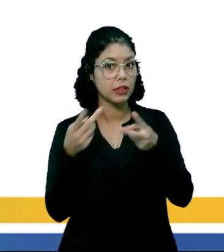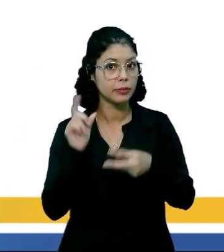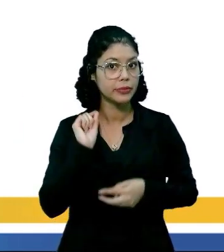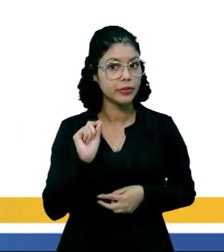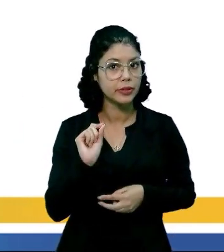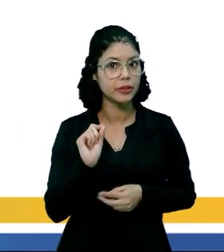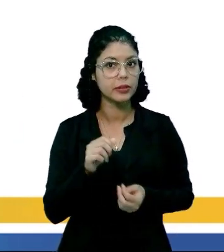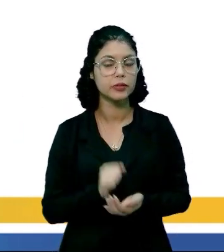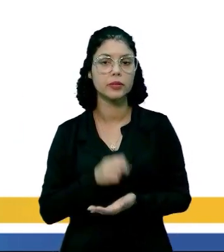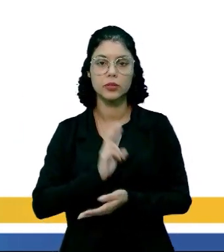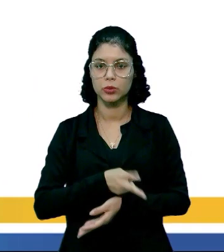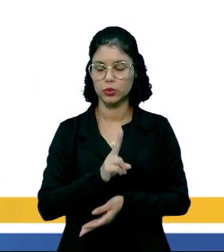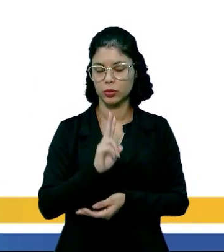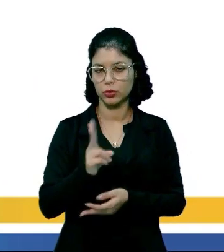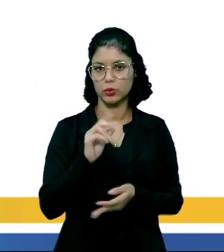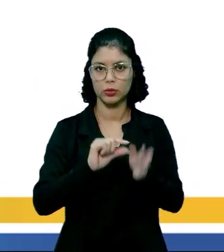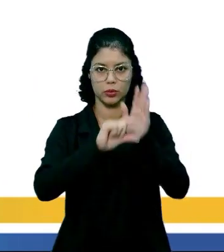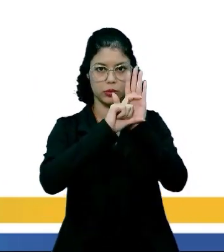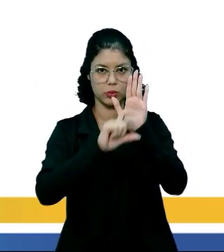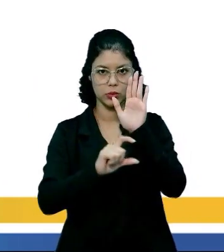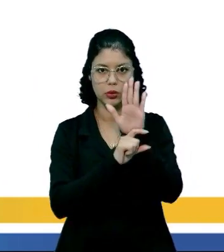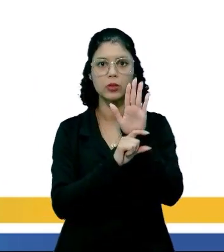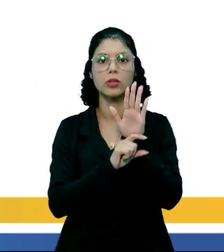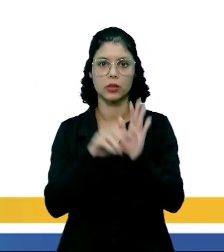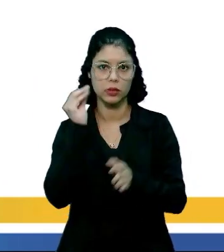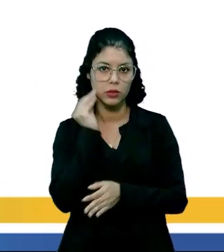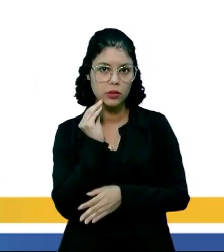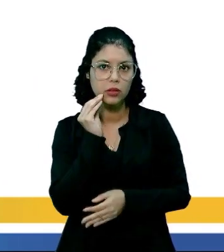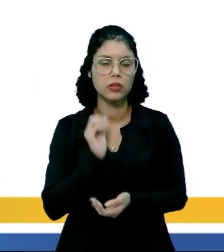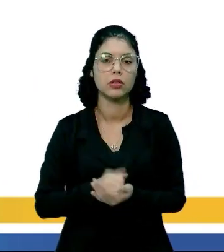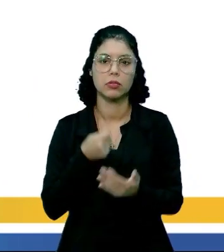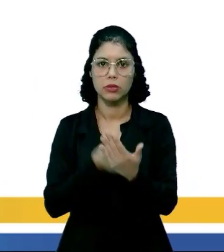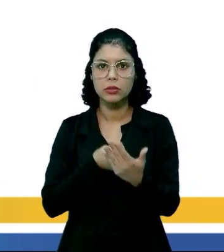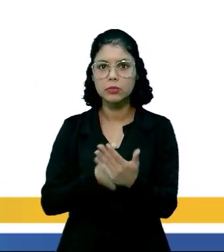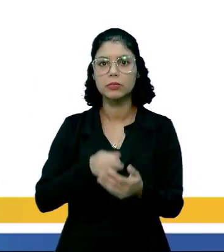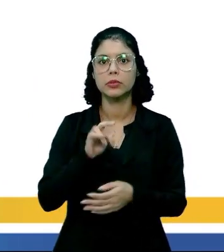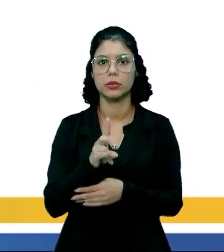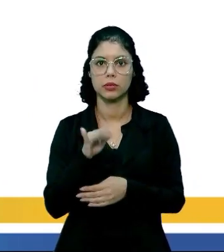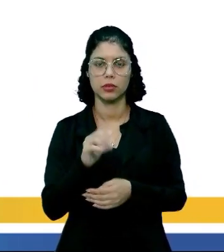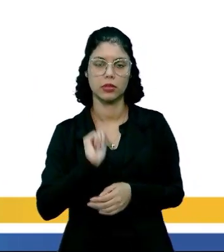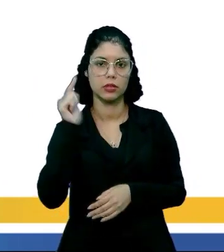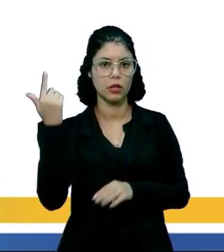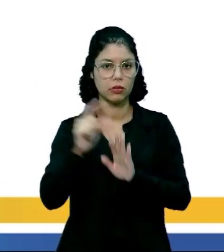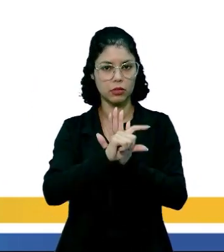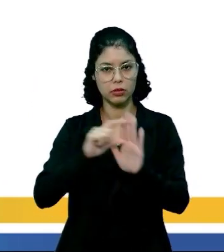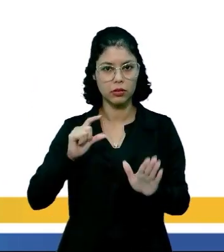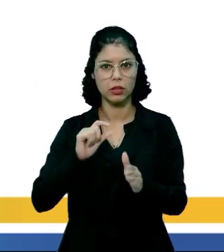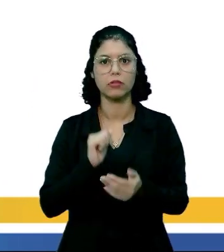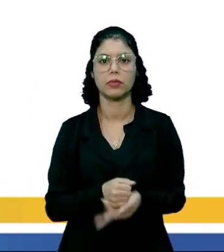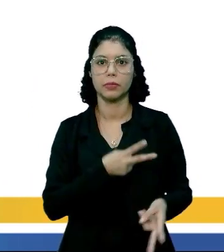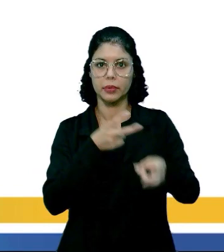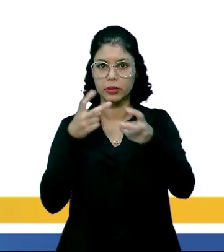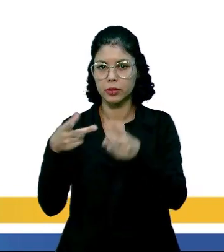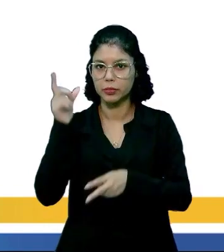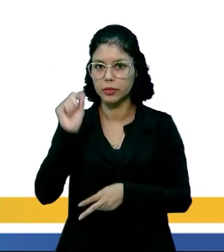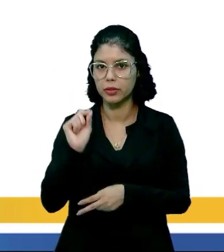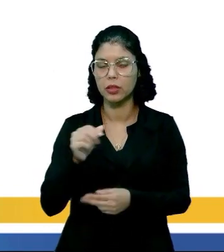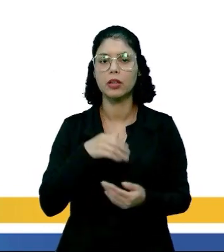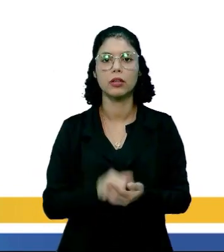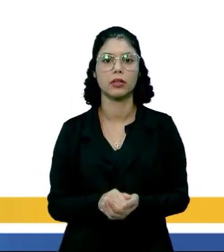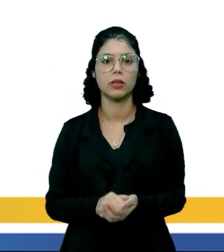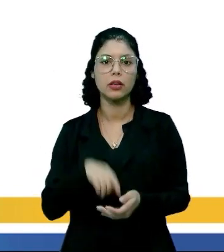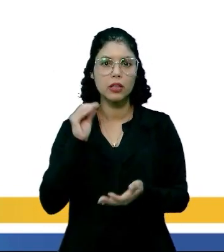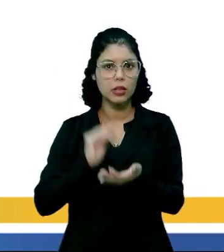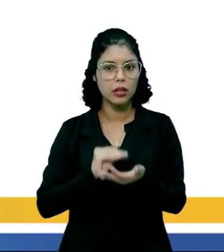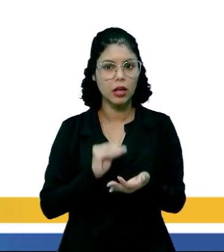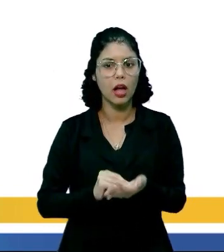observa aqui? Continua essa tendência aí pessimista. Então na outra estrofe a gente observa esse